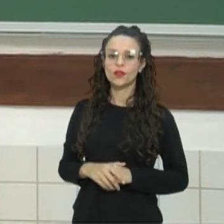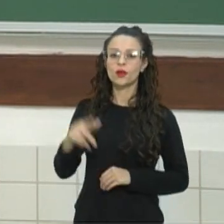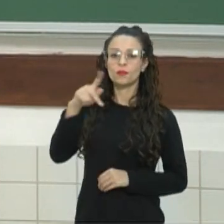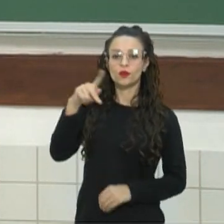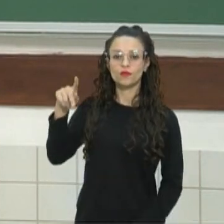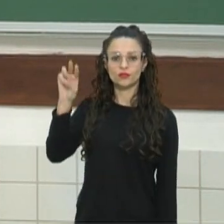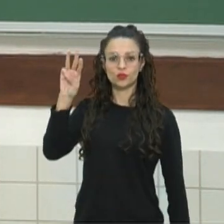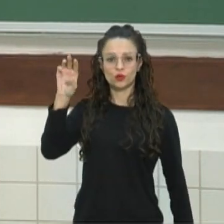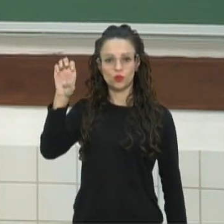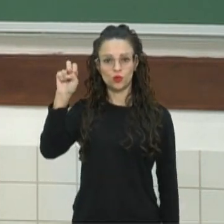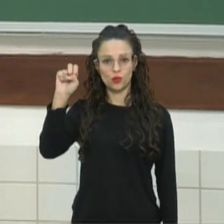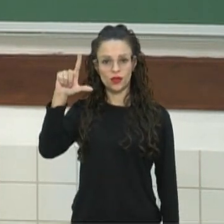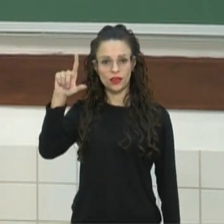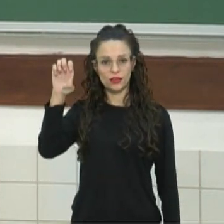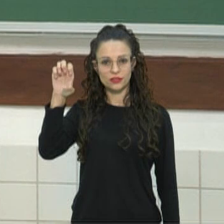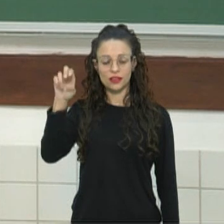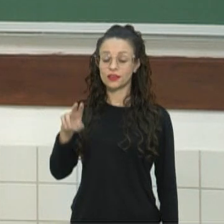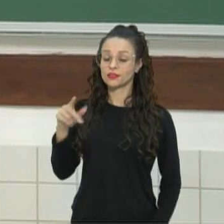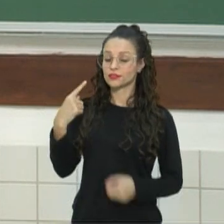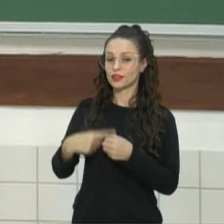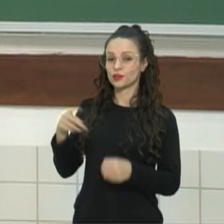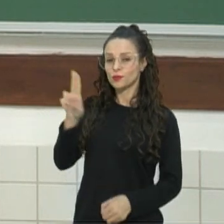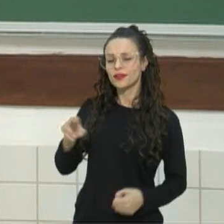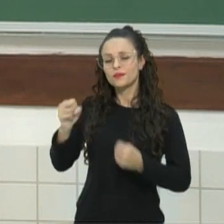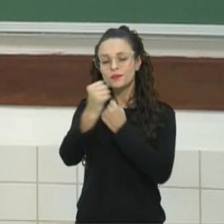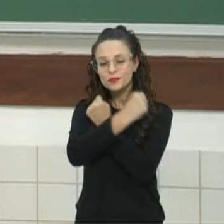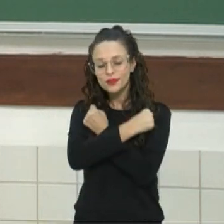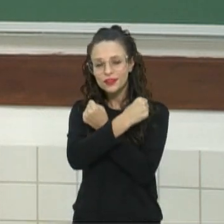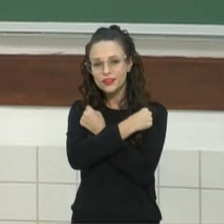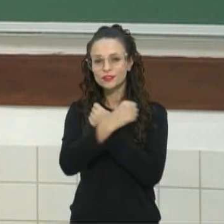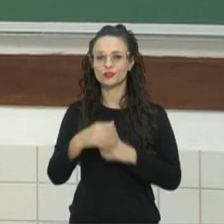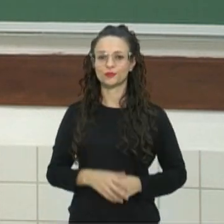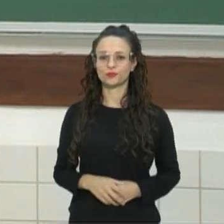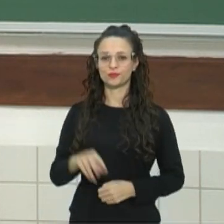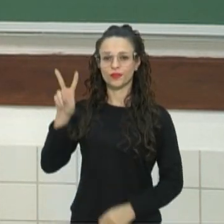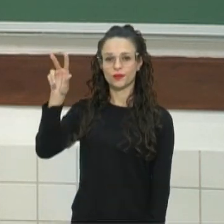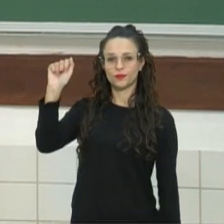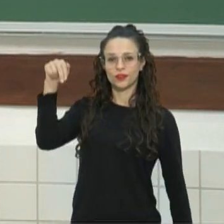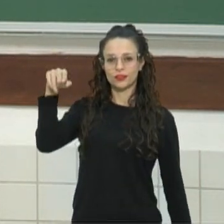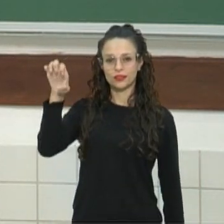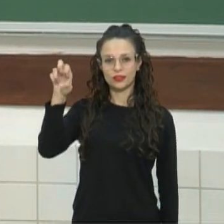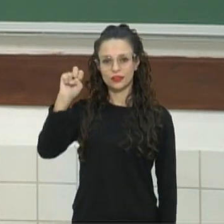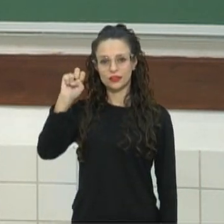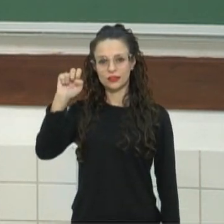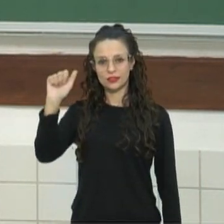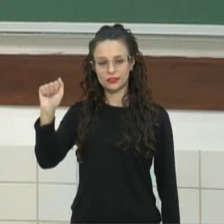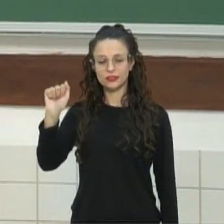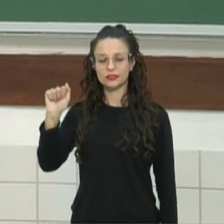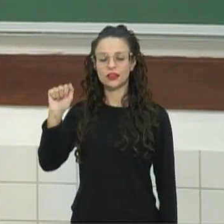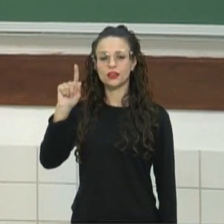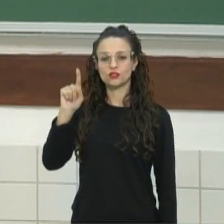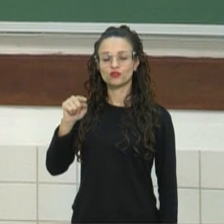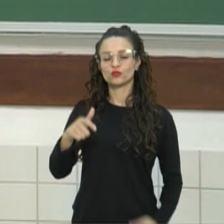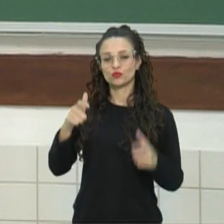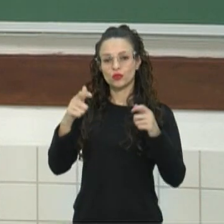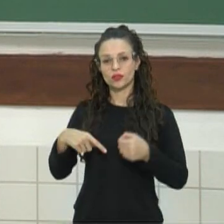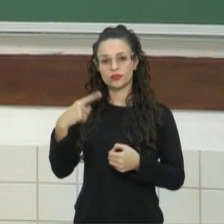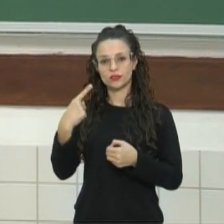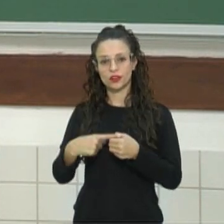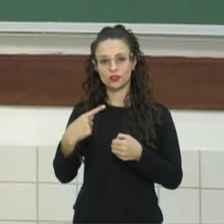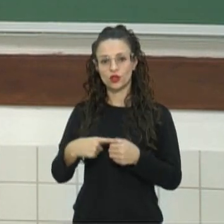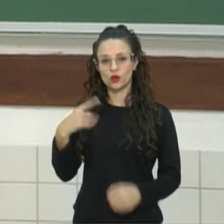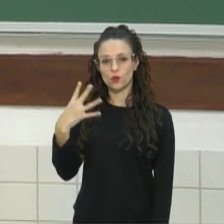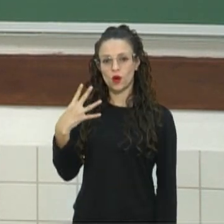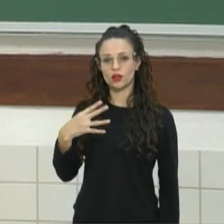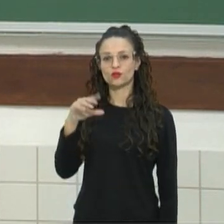Wesley, de Umuarama também. Aquele abraço. Vanessa, de Quatro Pontes, um abraço também.